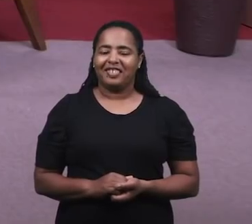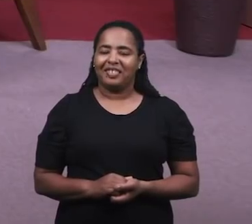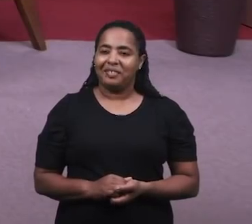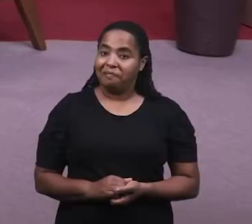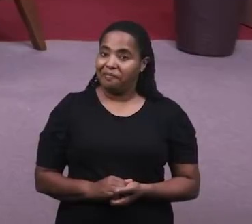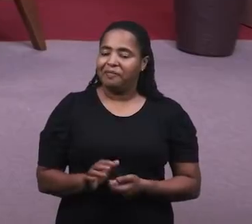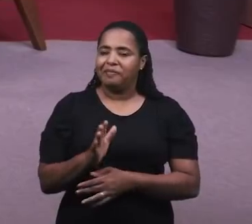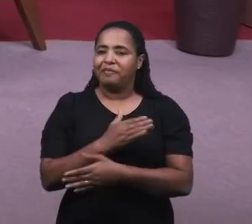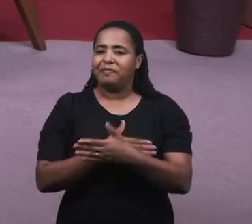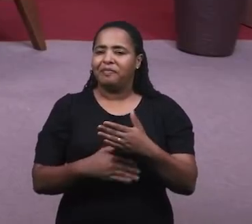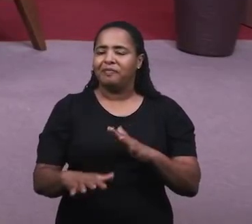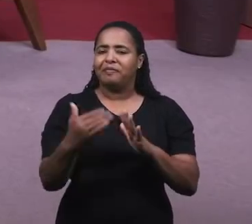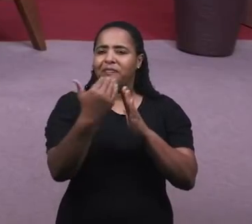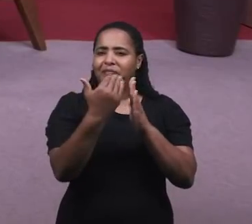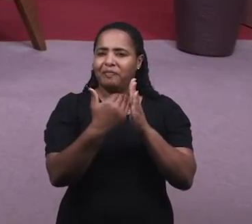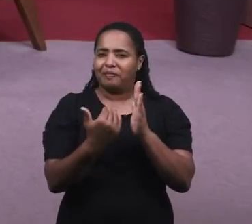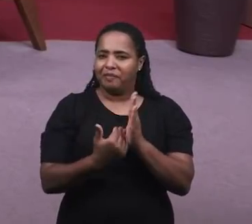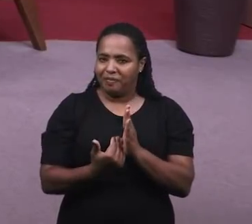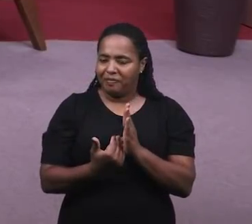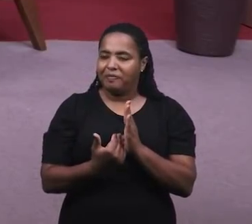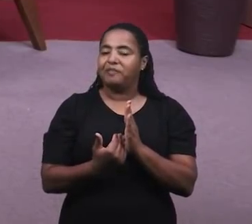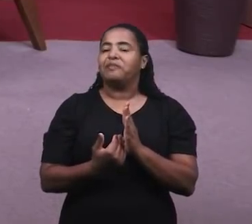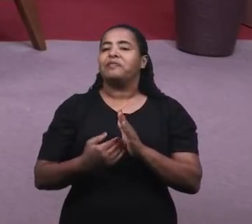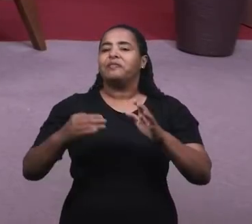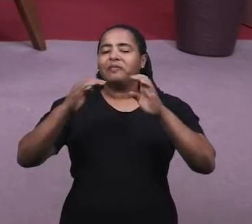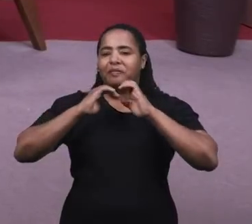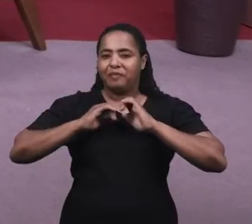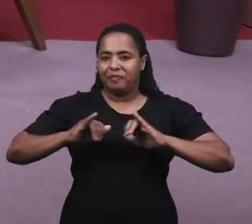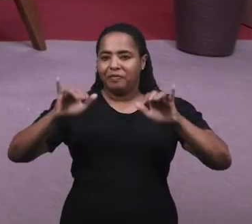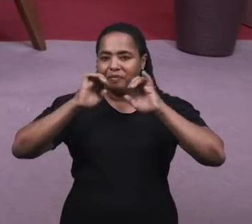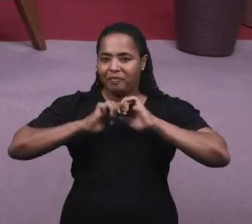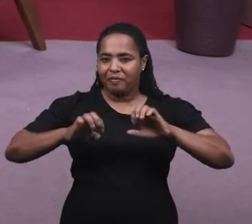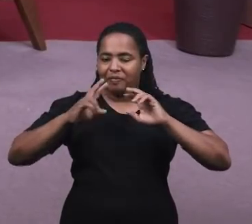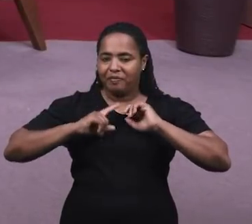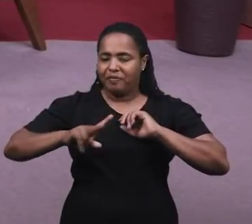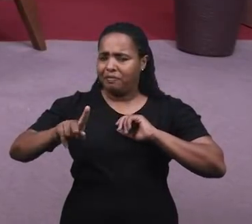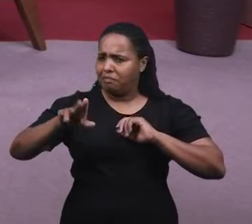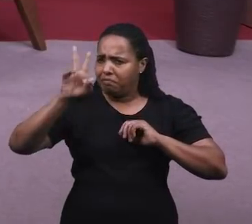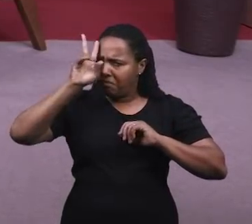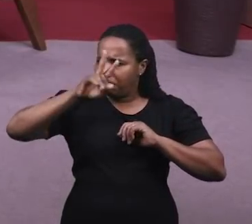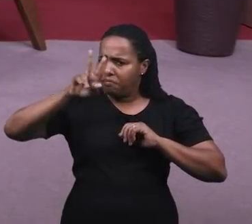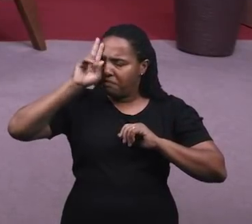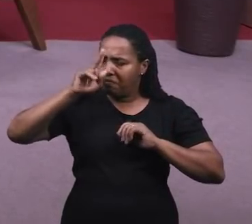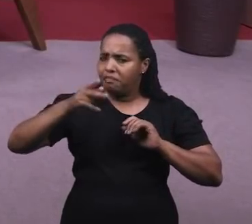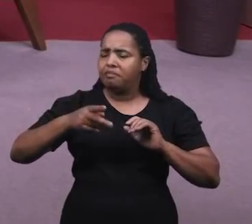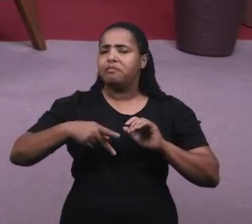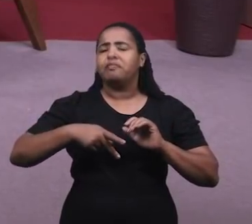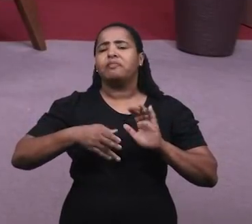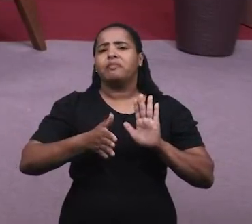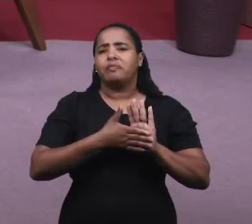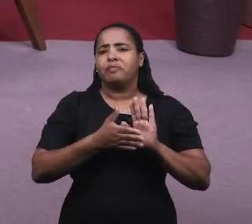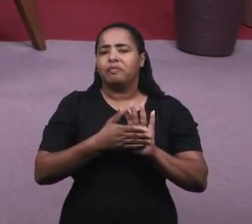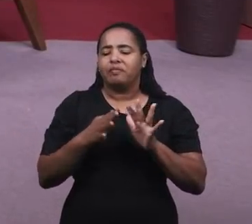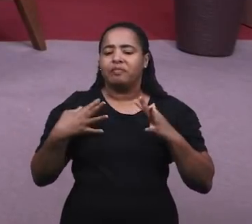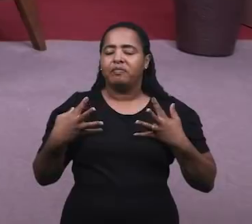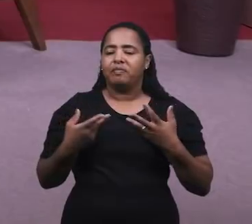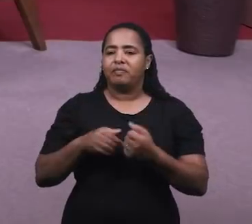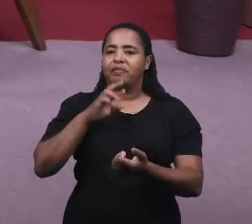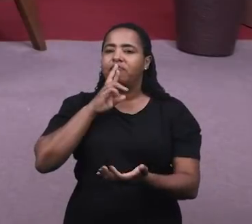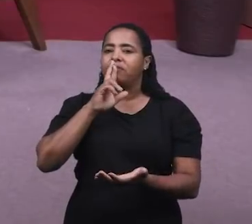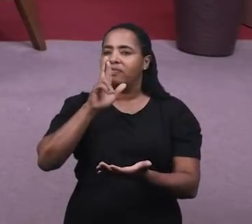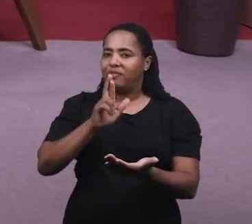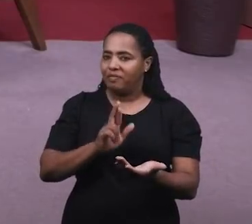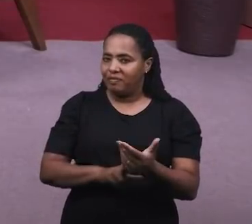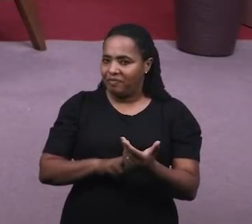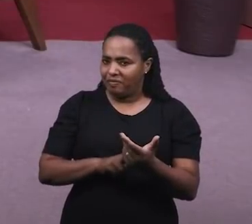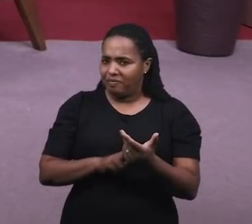Em todas as edições do programa Anunciando o Evangelho Eterno, nós sempre fazemos questão de lembrar de um projeto maravilhoso que tem resultados cada